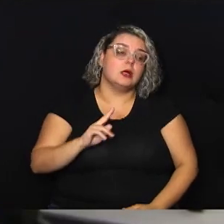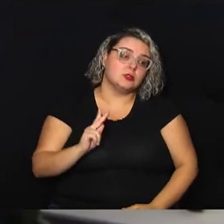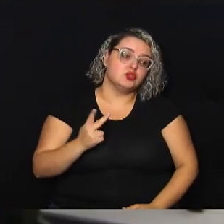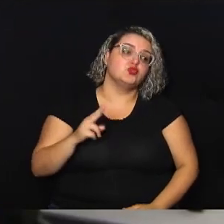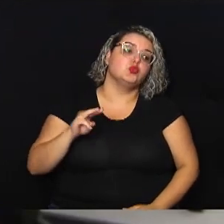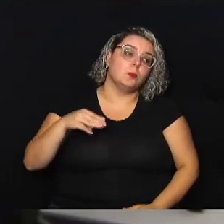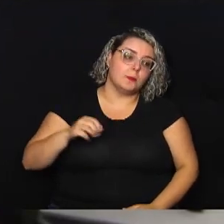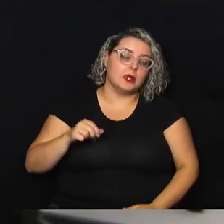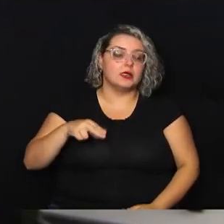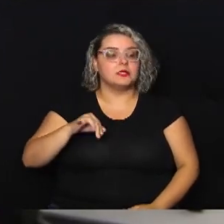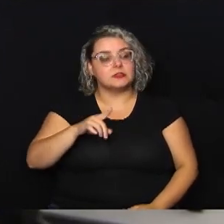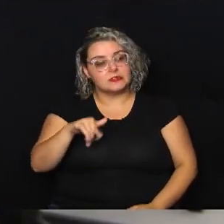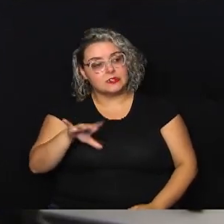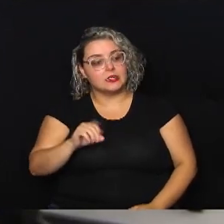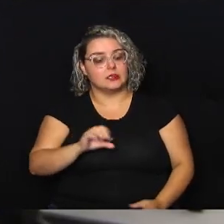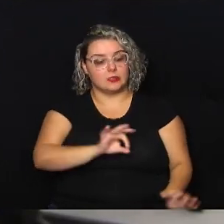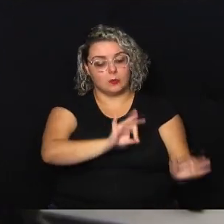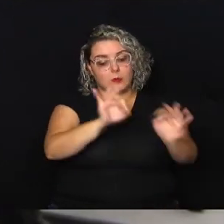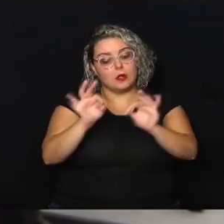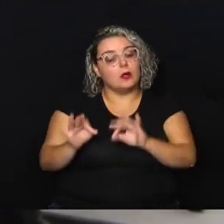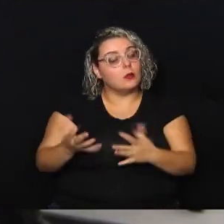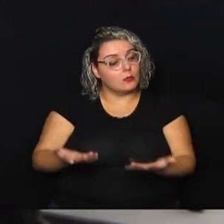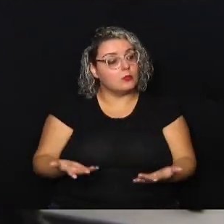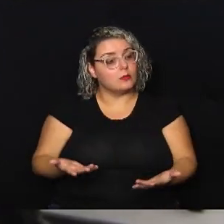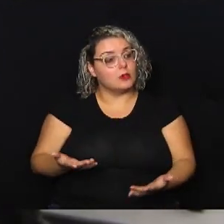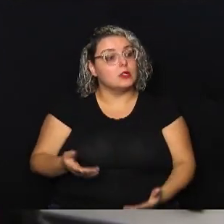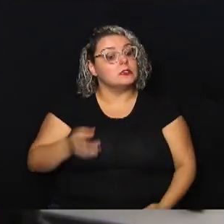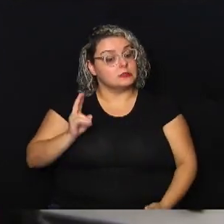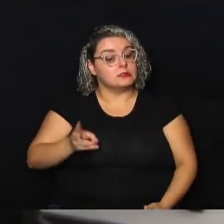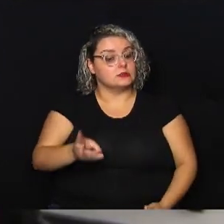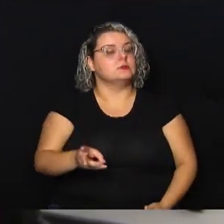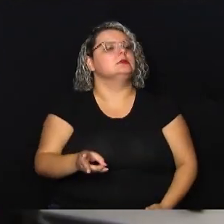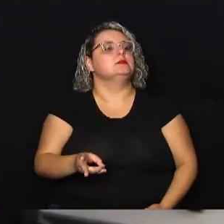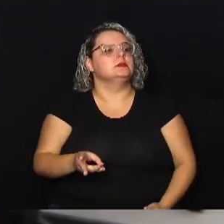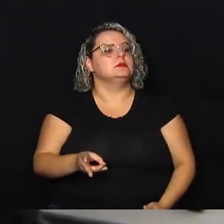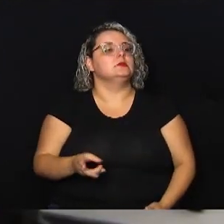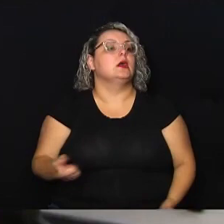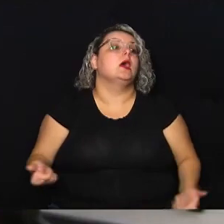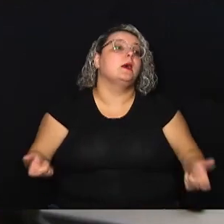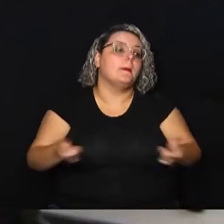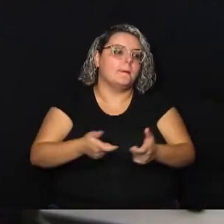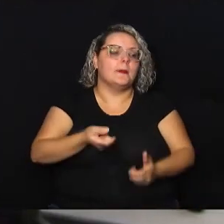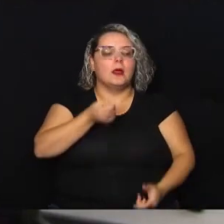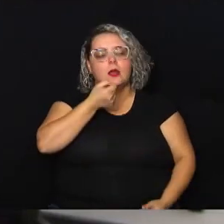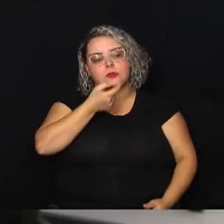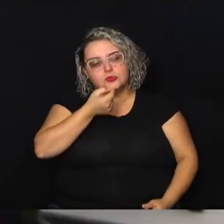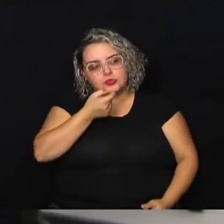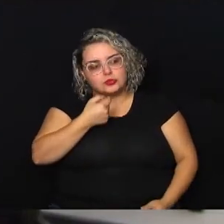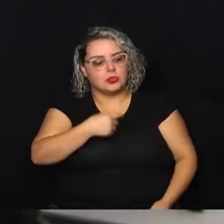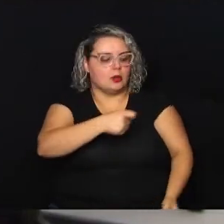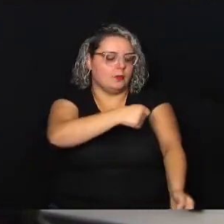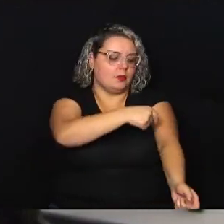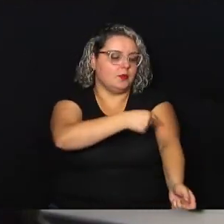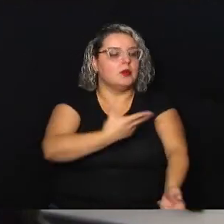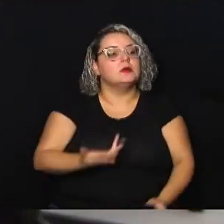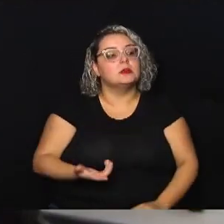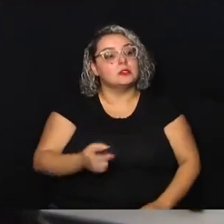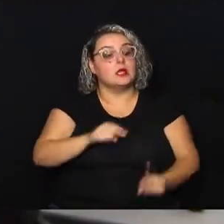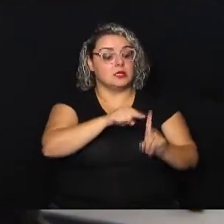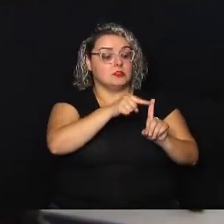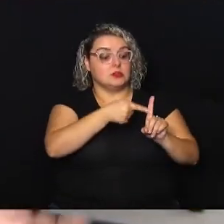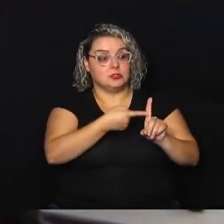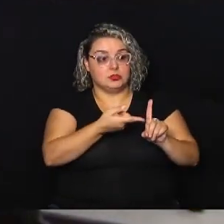um acompanhamento mais constante e menos medicalizado das gestantes, diminui o risco